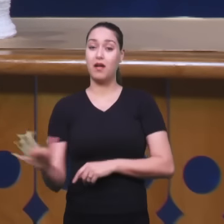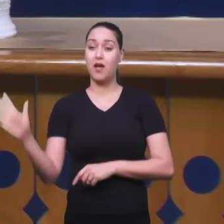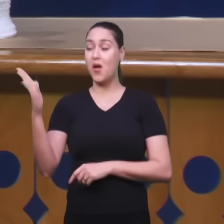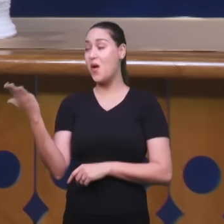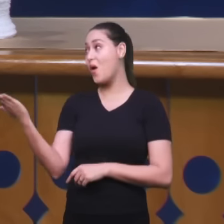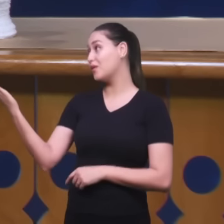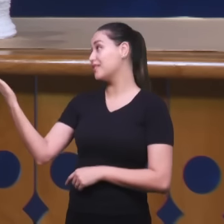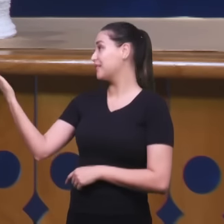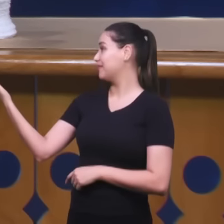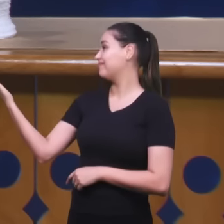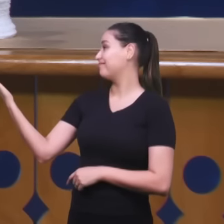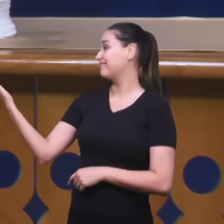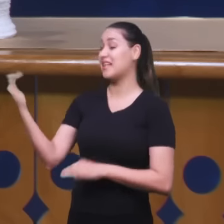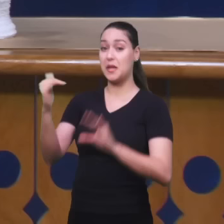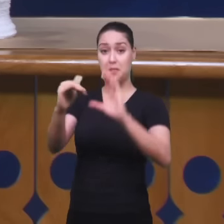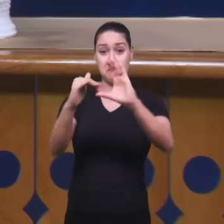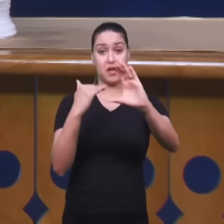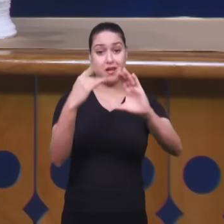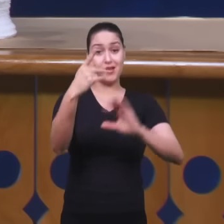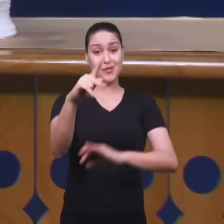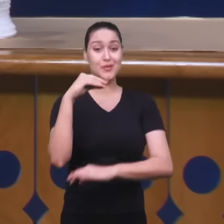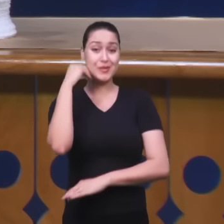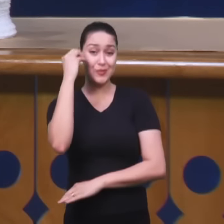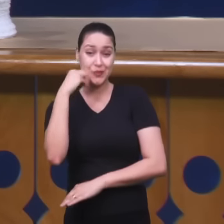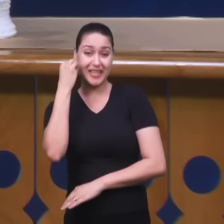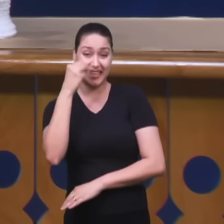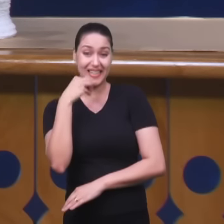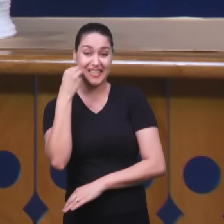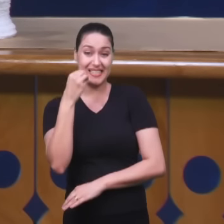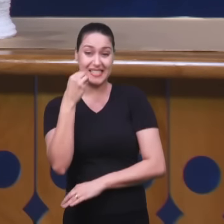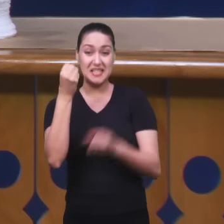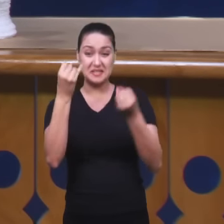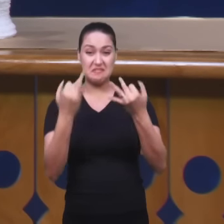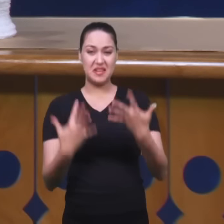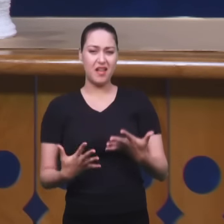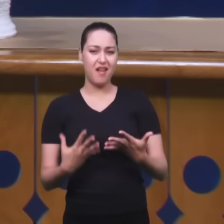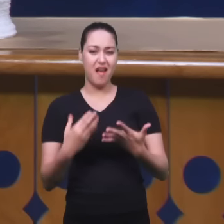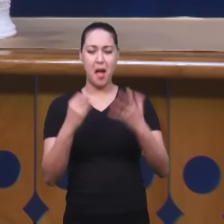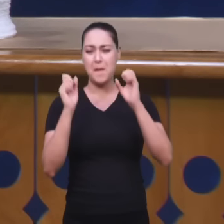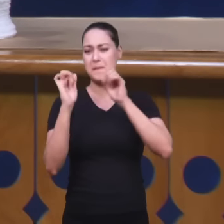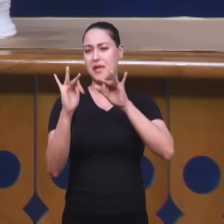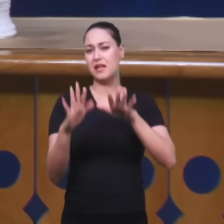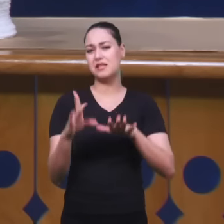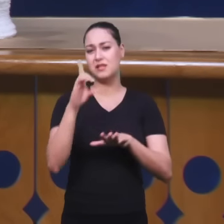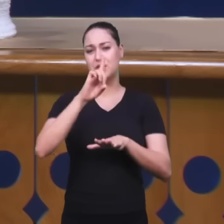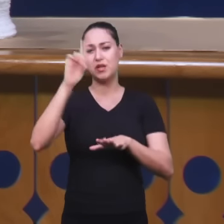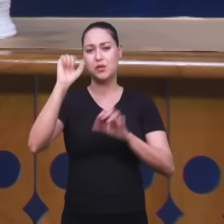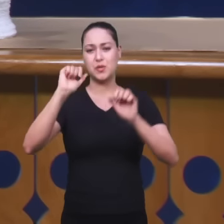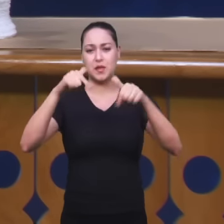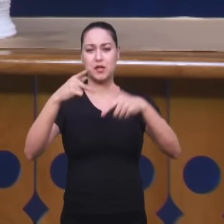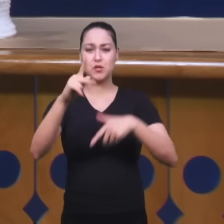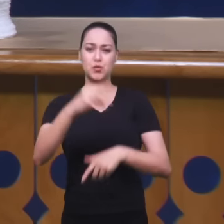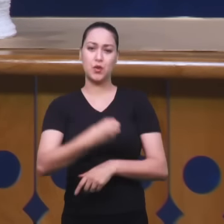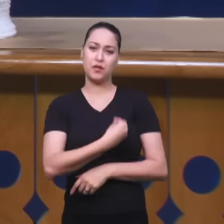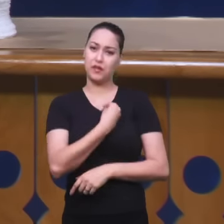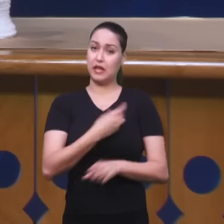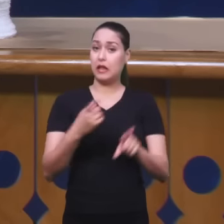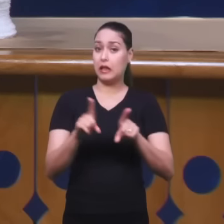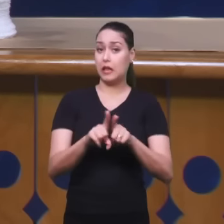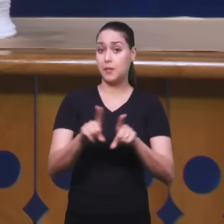Code Para que você possa Enviar a sua experiência Conte-nos Aquilo que Deus tem feito na sua vida E também Deixar